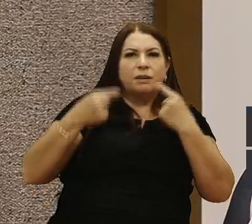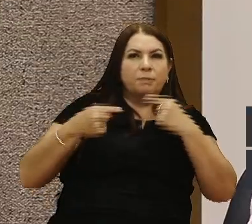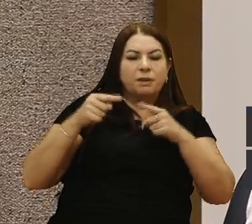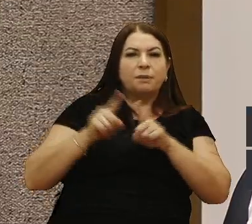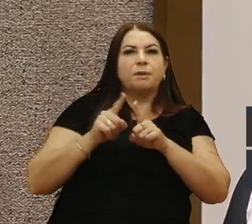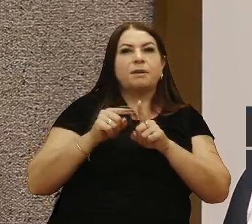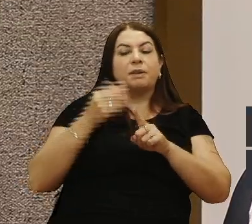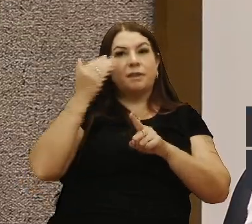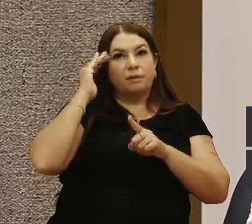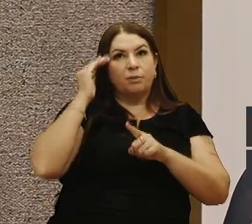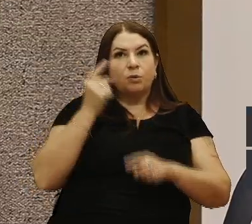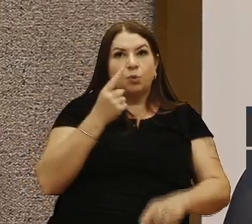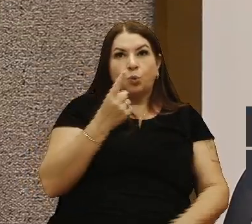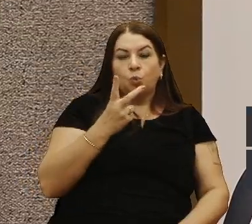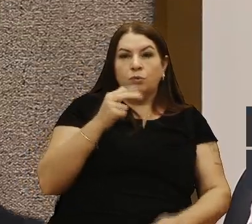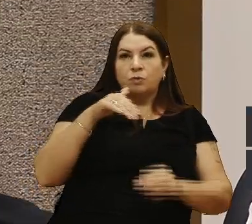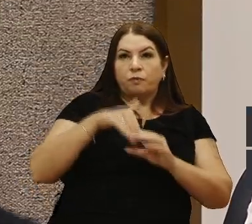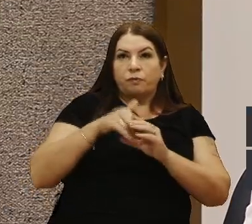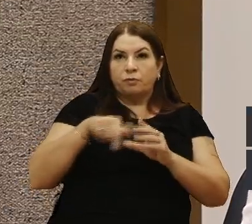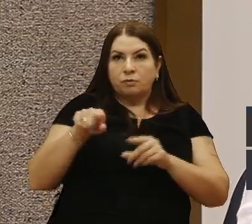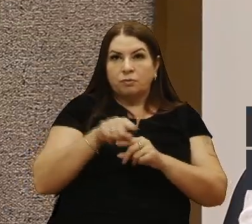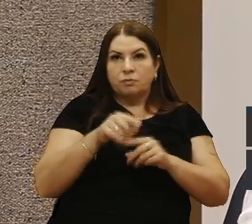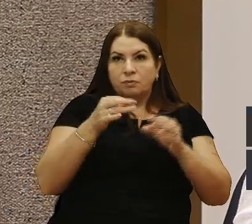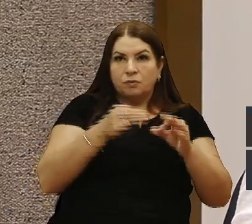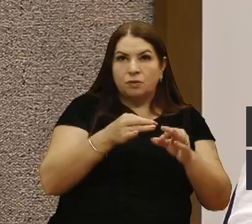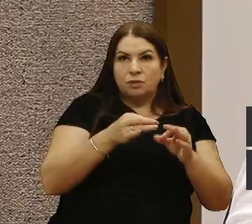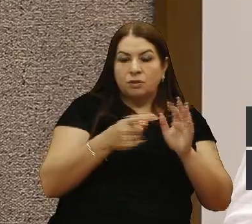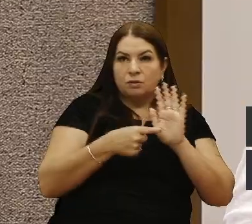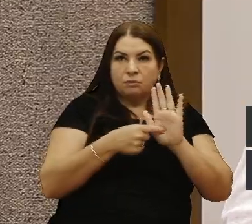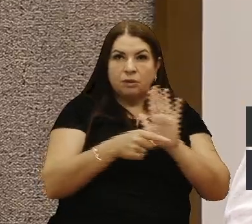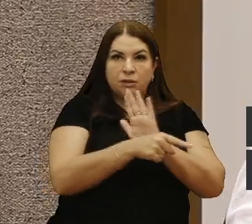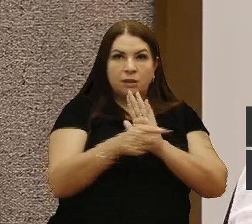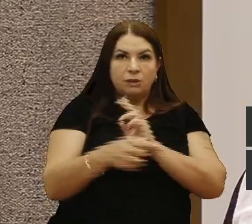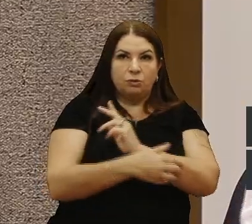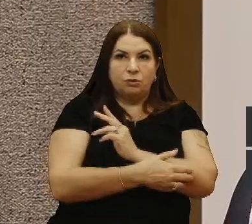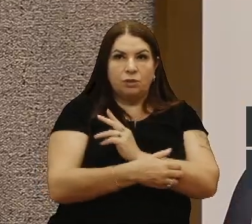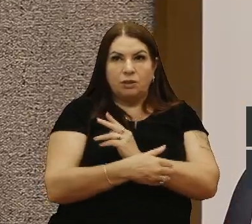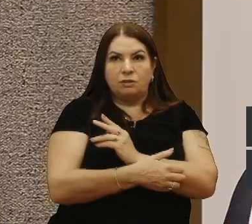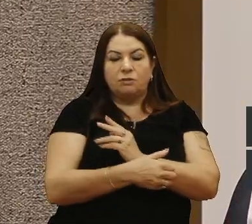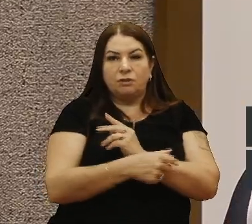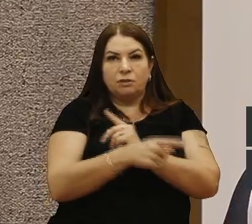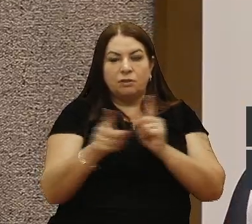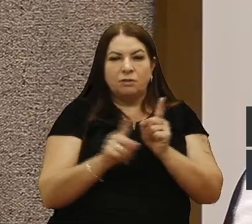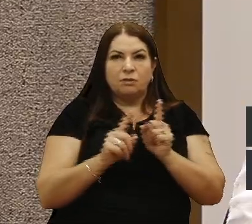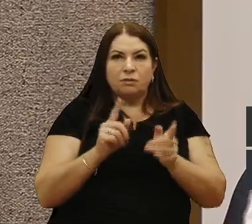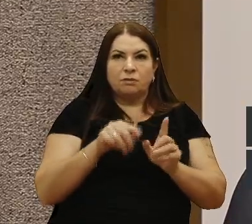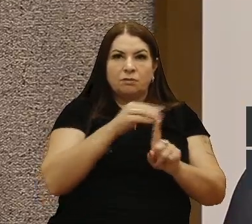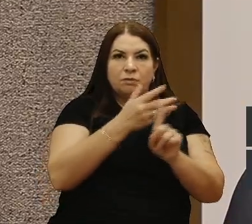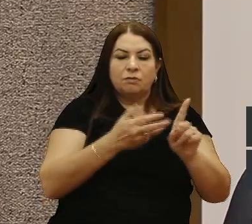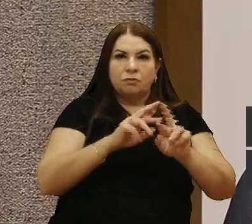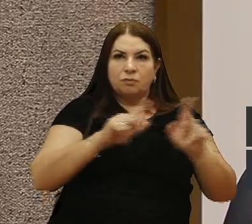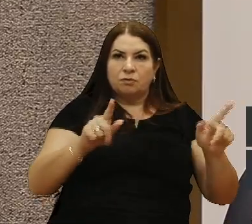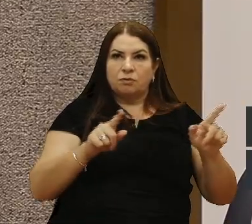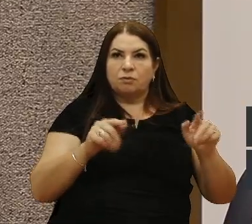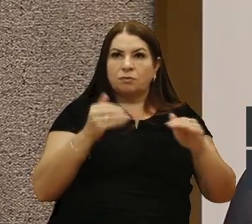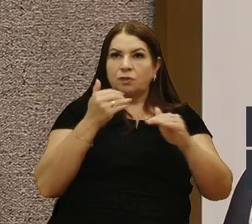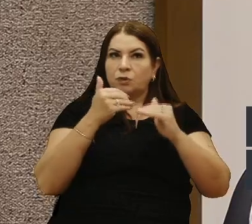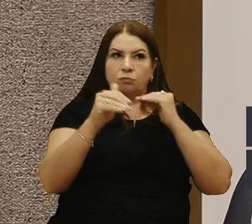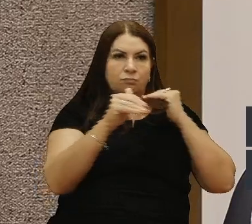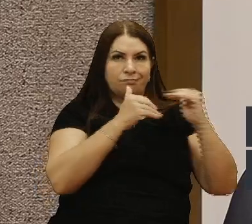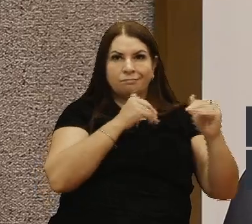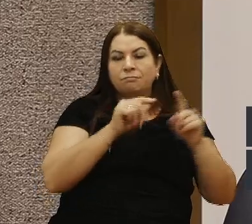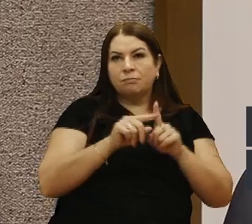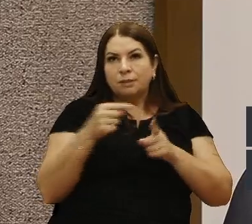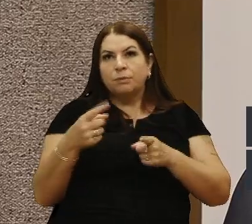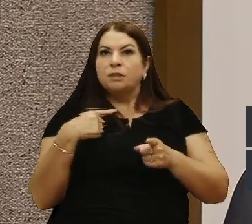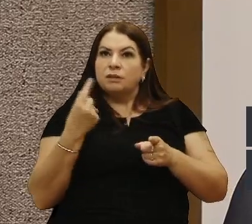Nós entendemos que 12 votos é o ideal para apresentar homenagem à vereadora Marisol. Porque aqui nós temos diversas divergências